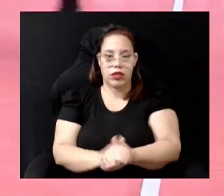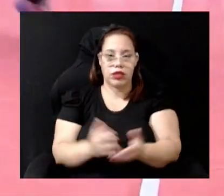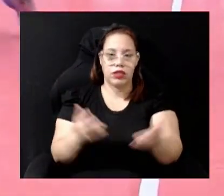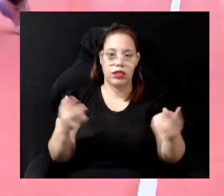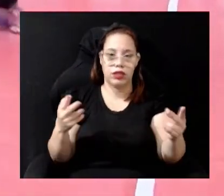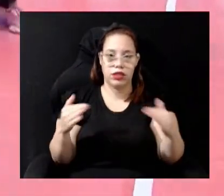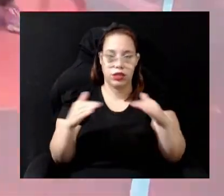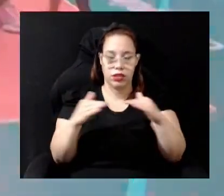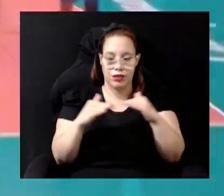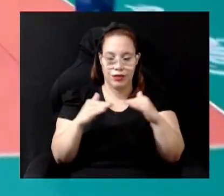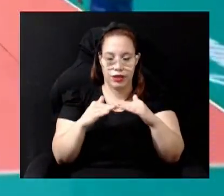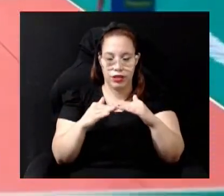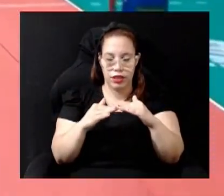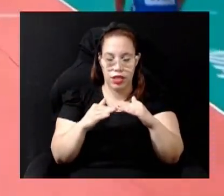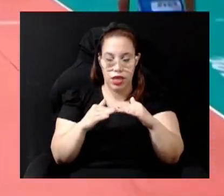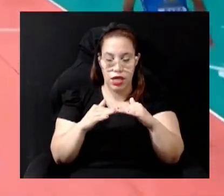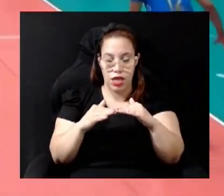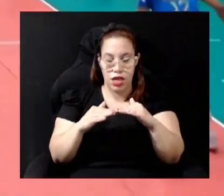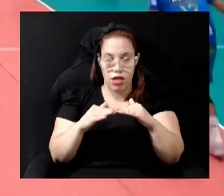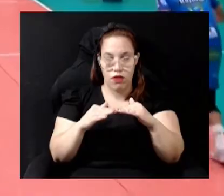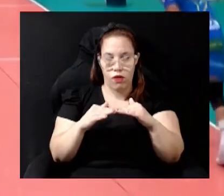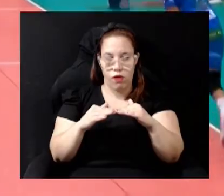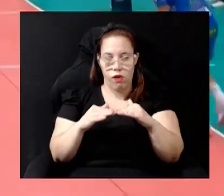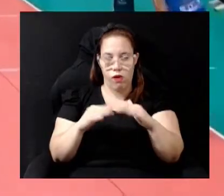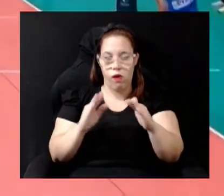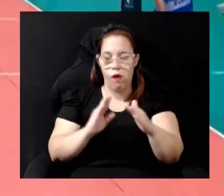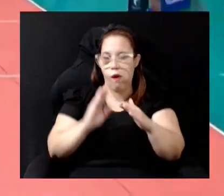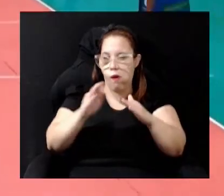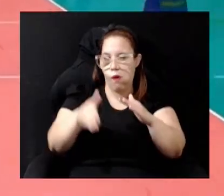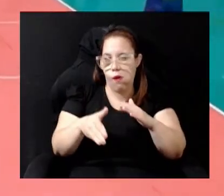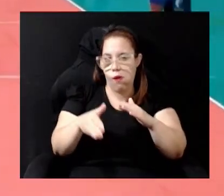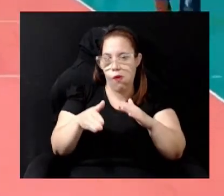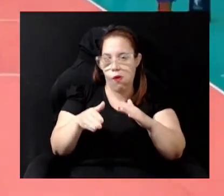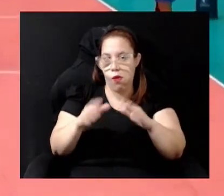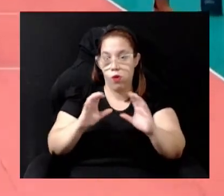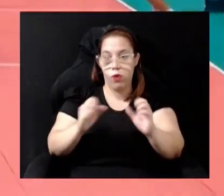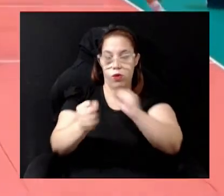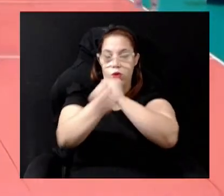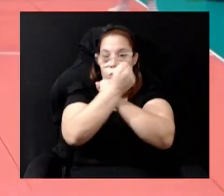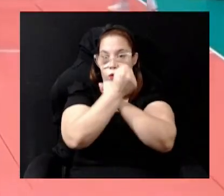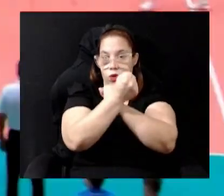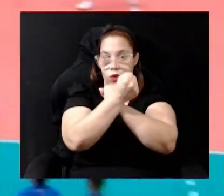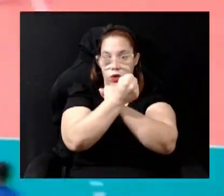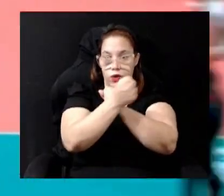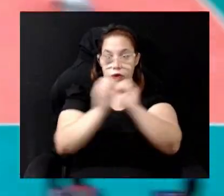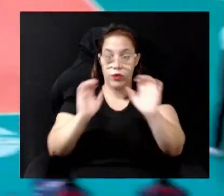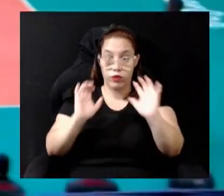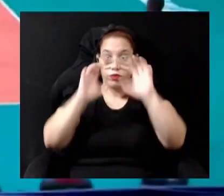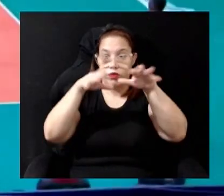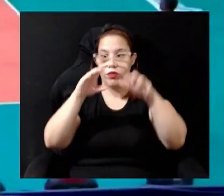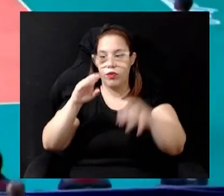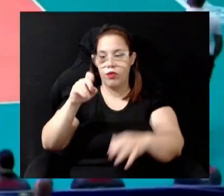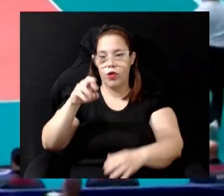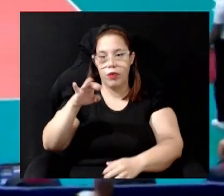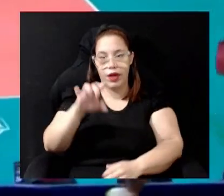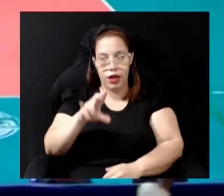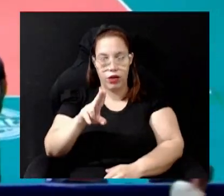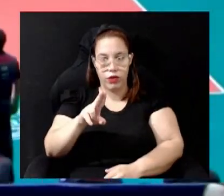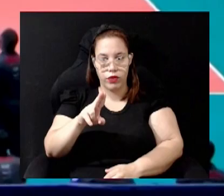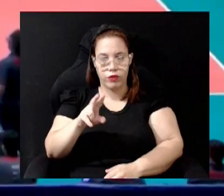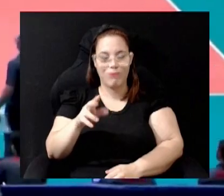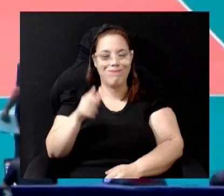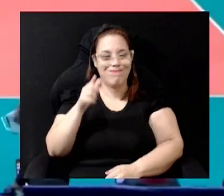do set, mas dali em diante, o bloqueio e ataque de Blumenau funcionaram.